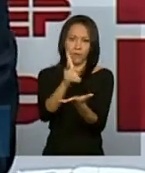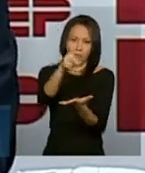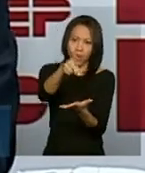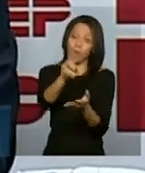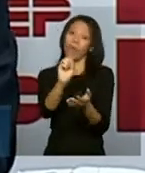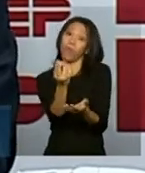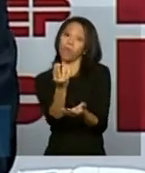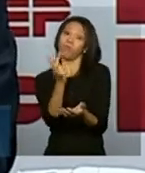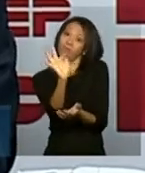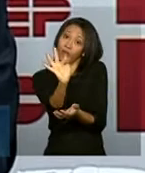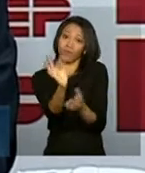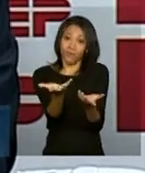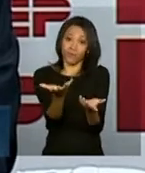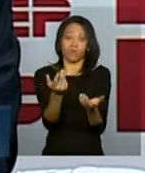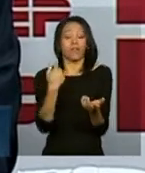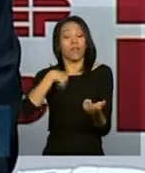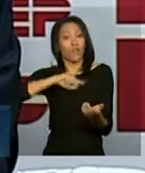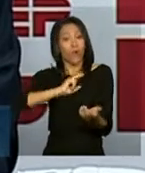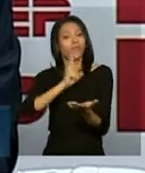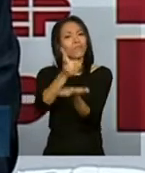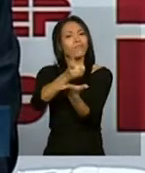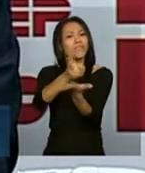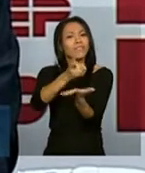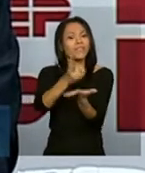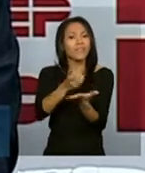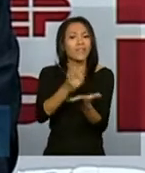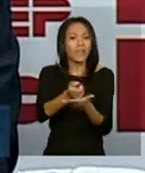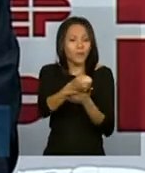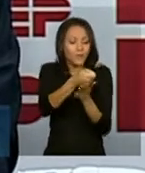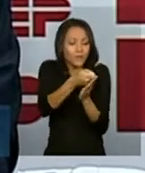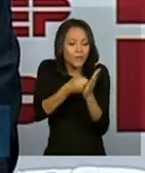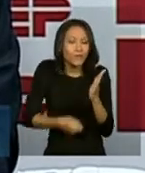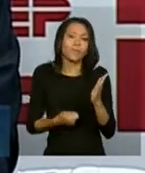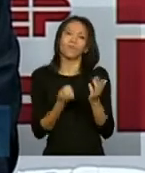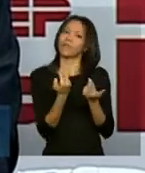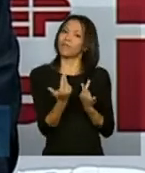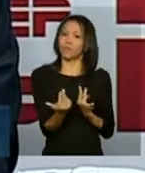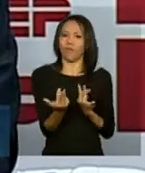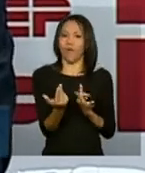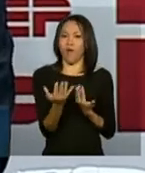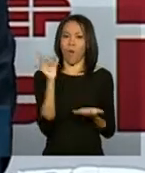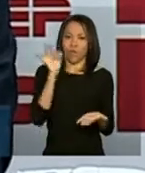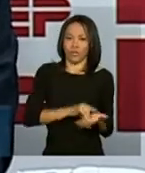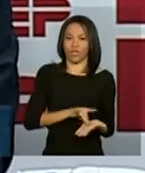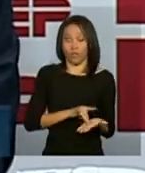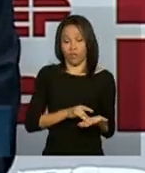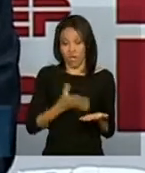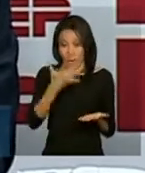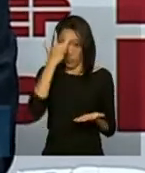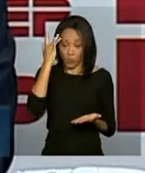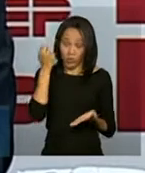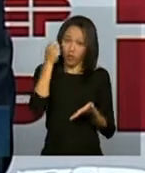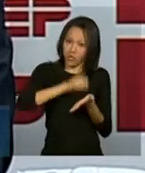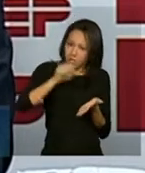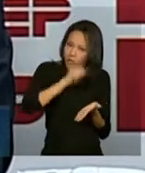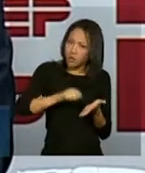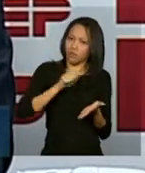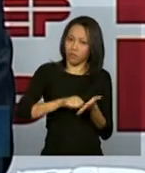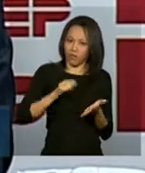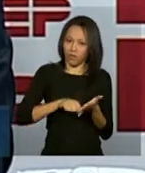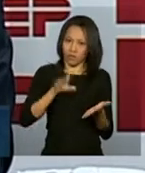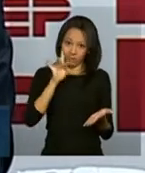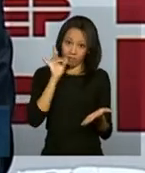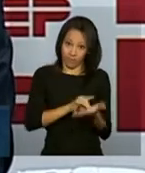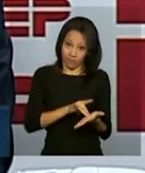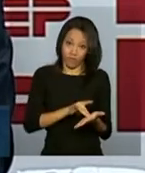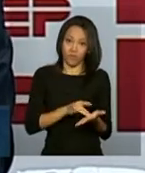permitir essa reflexão. A nossa opção foi manter a charge como ela foi feita, como ela foi escrita. E o autor do livro, que reproduz